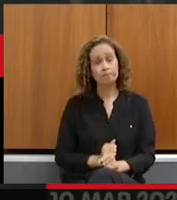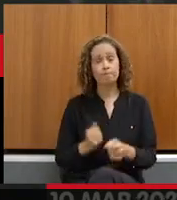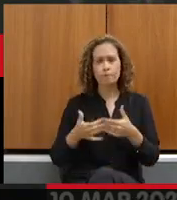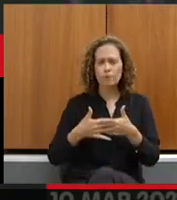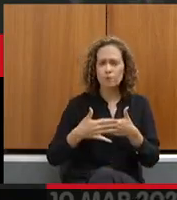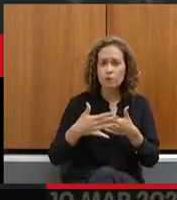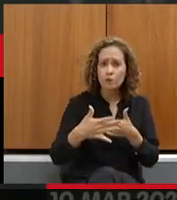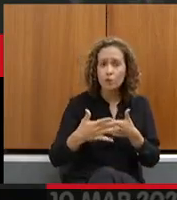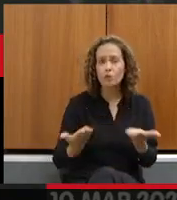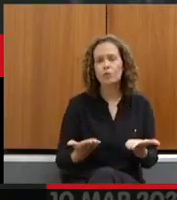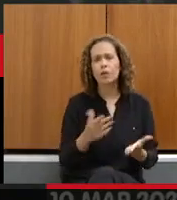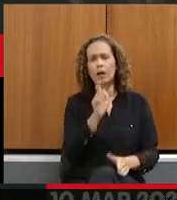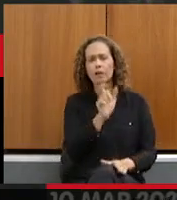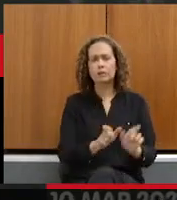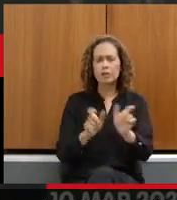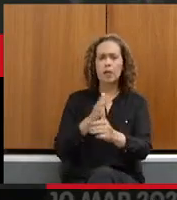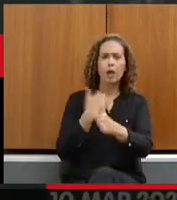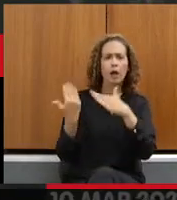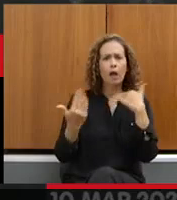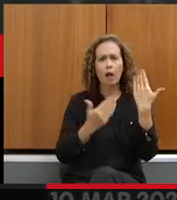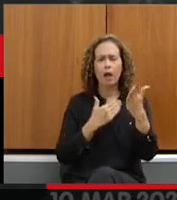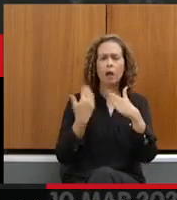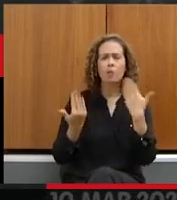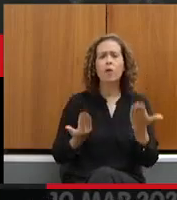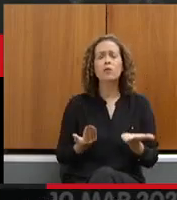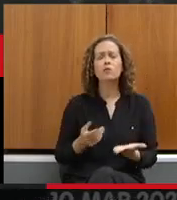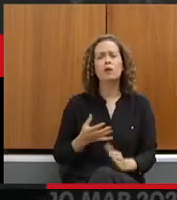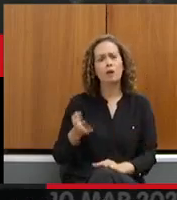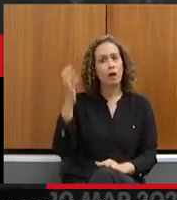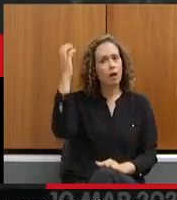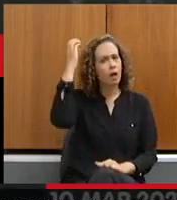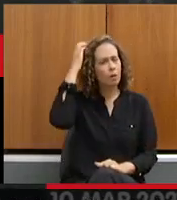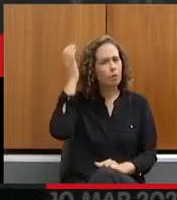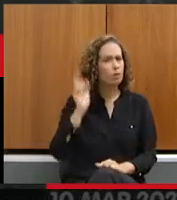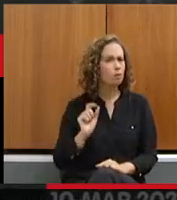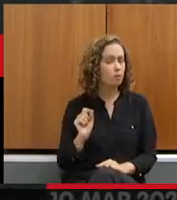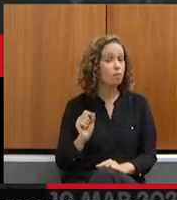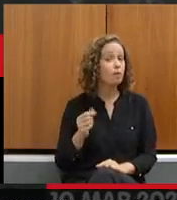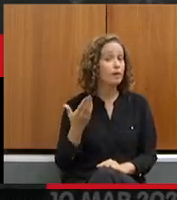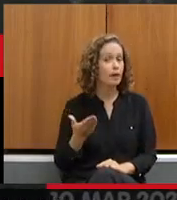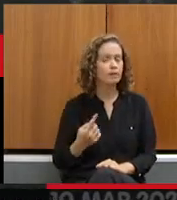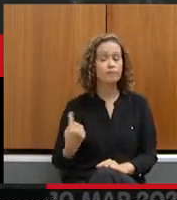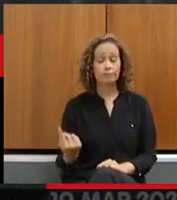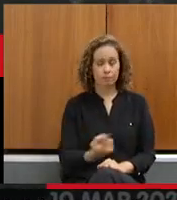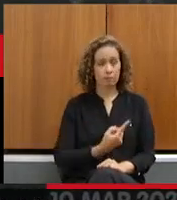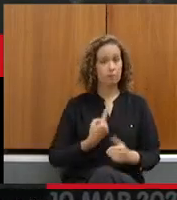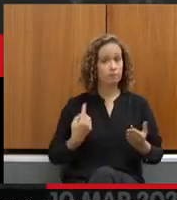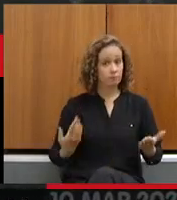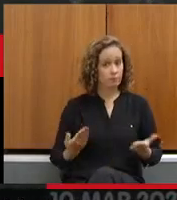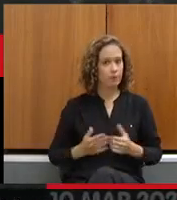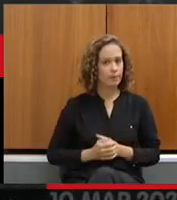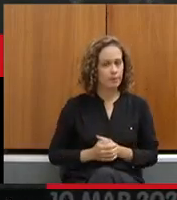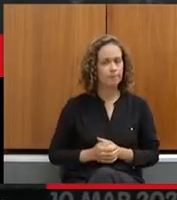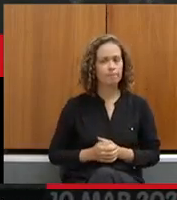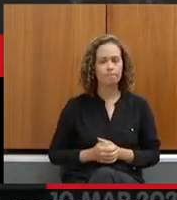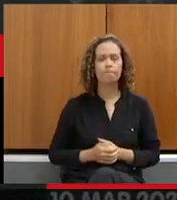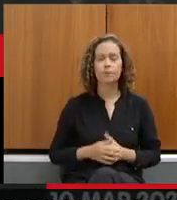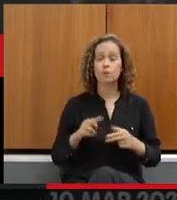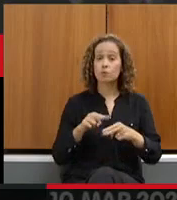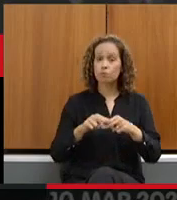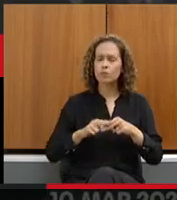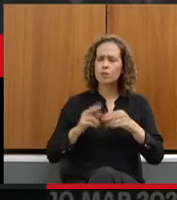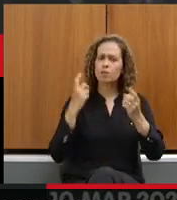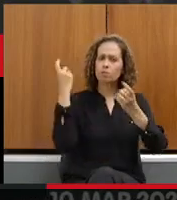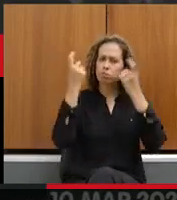mortes poderão ser colocadas na conta de todos nós por negligência É por isso da nossa